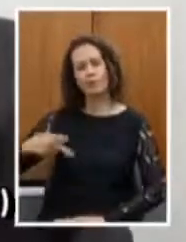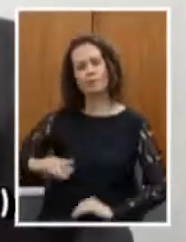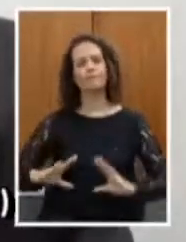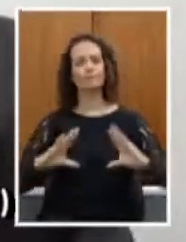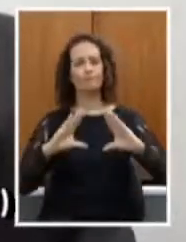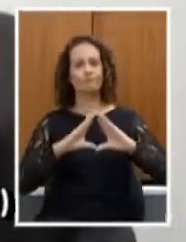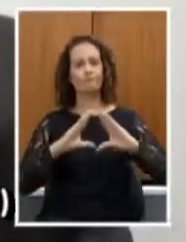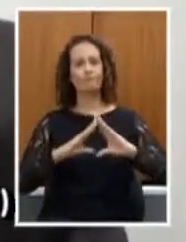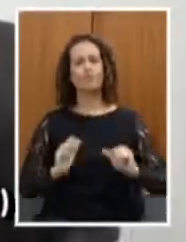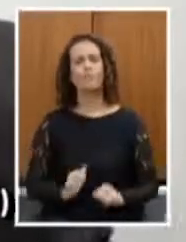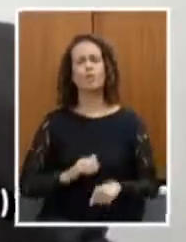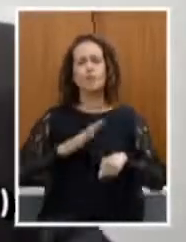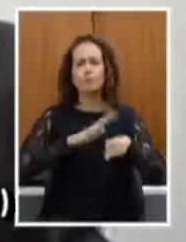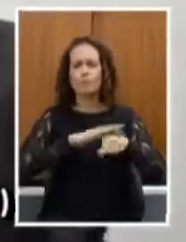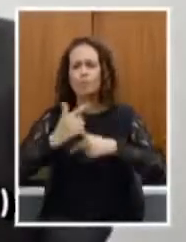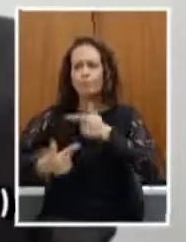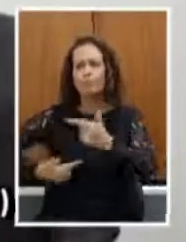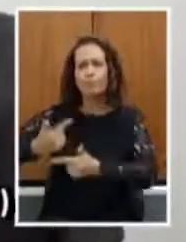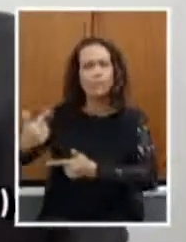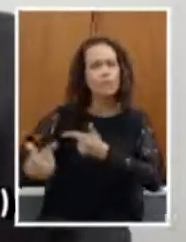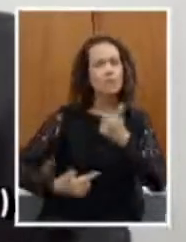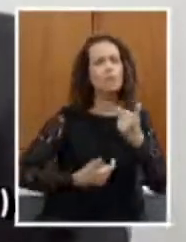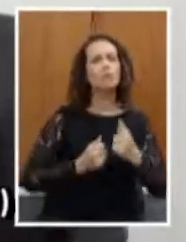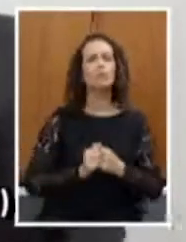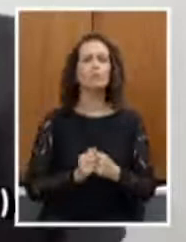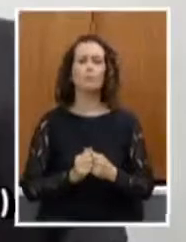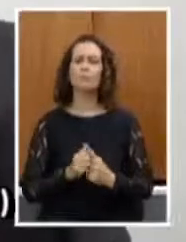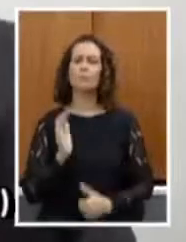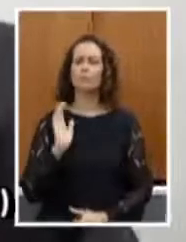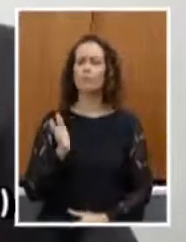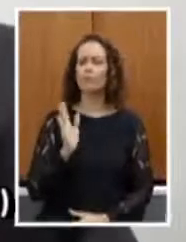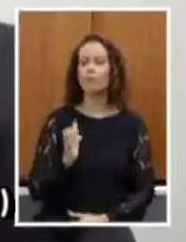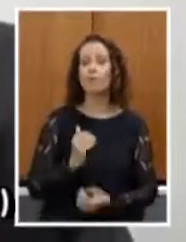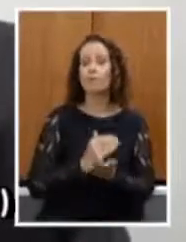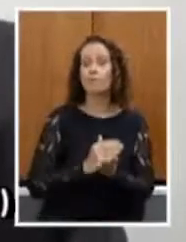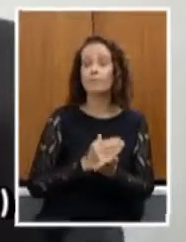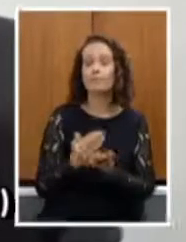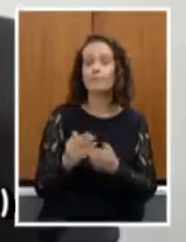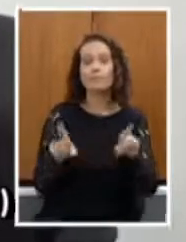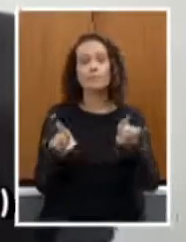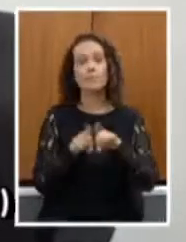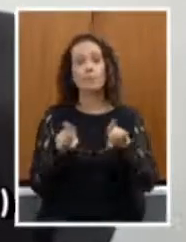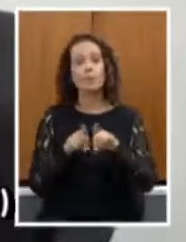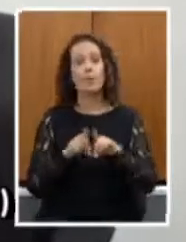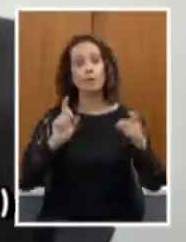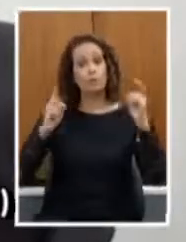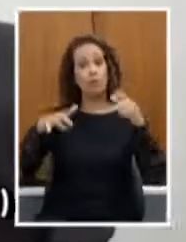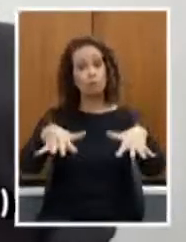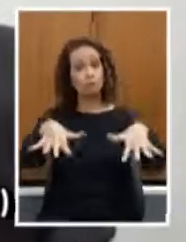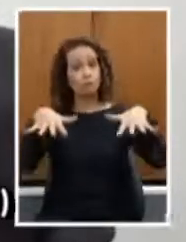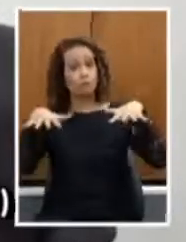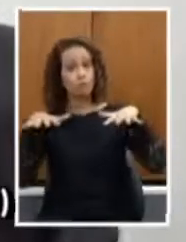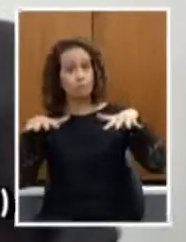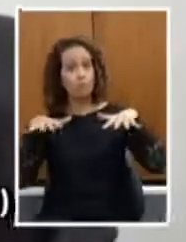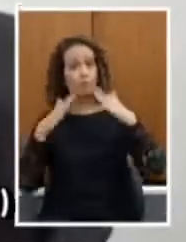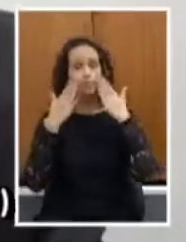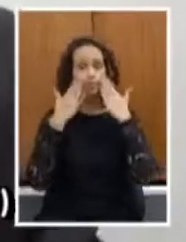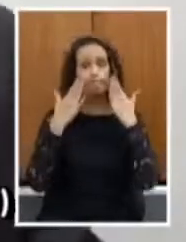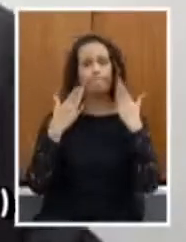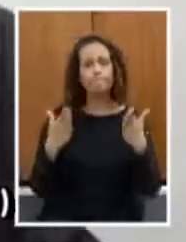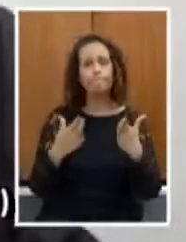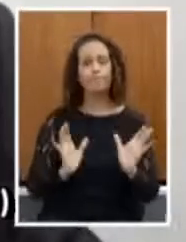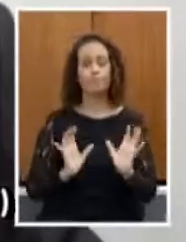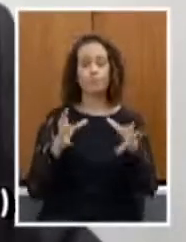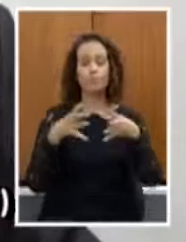várias ações, várias plataformas, e iniciamos através de uma audiência pública na Comissão de